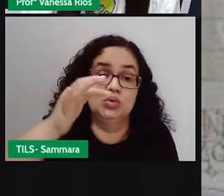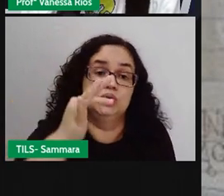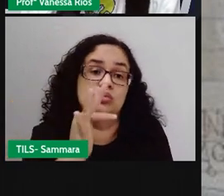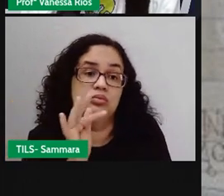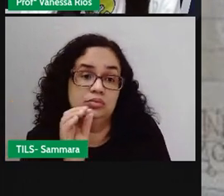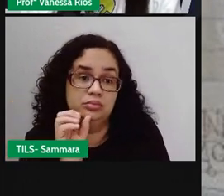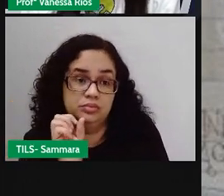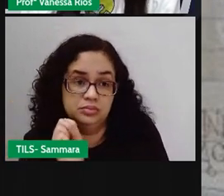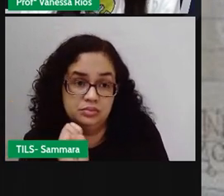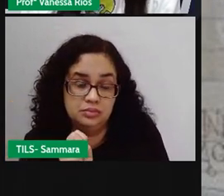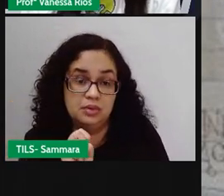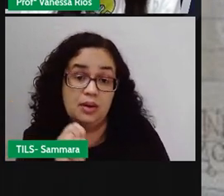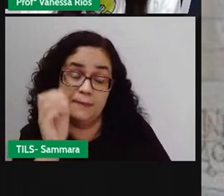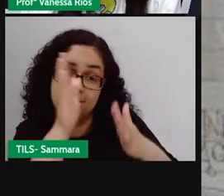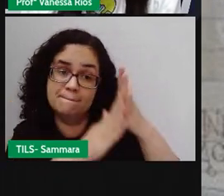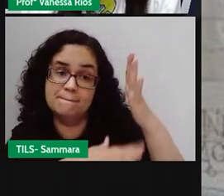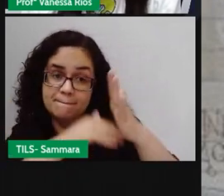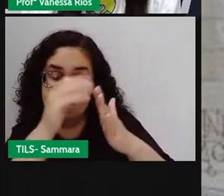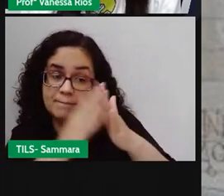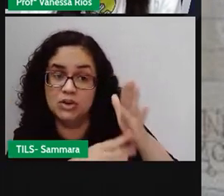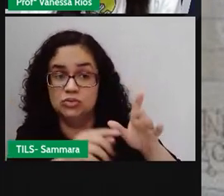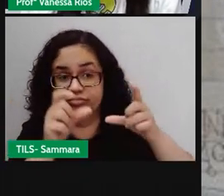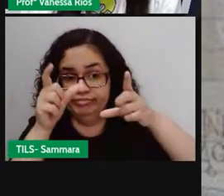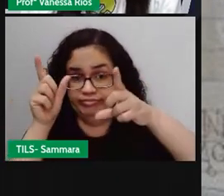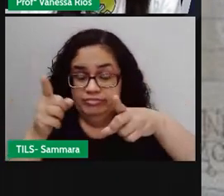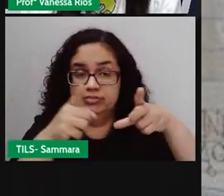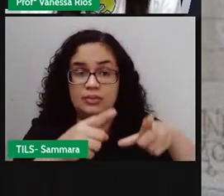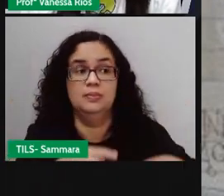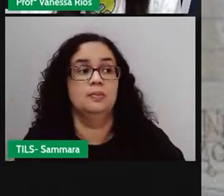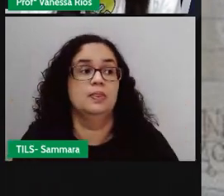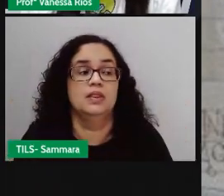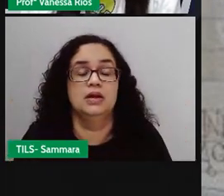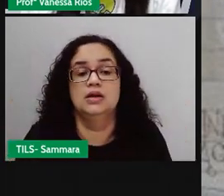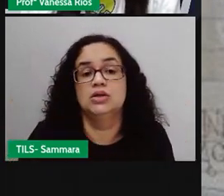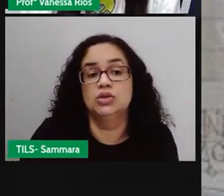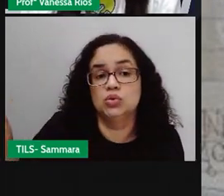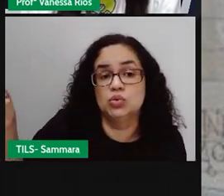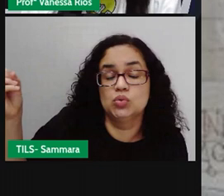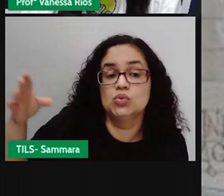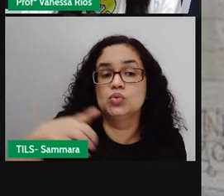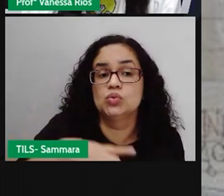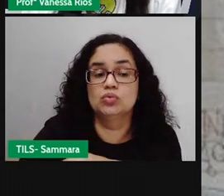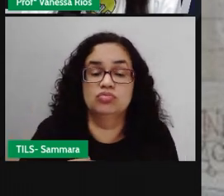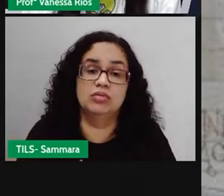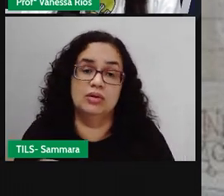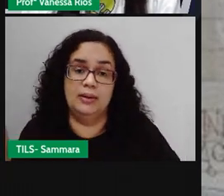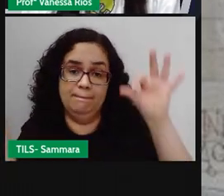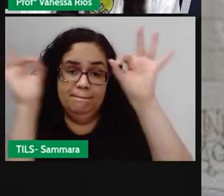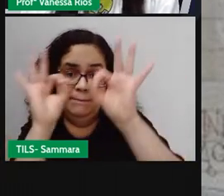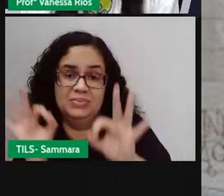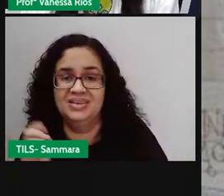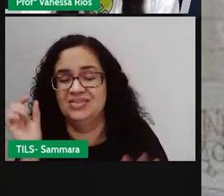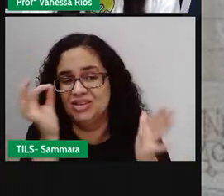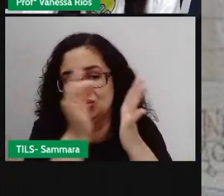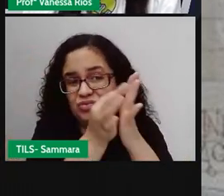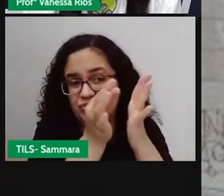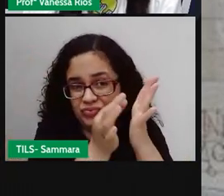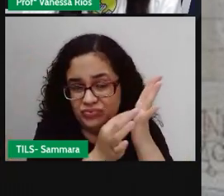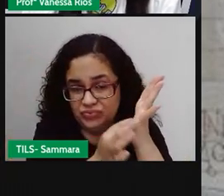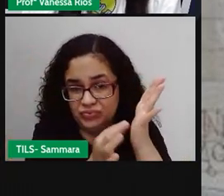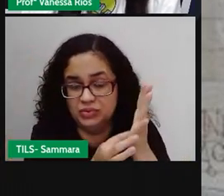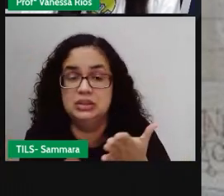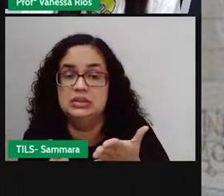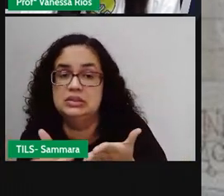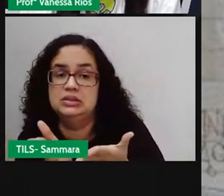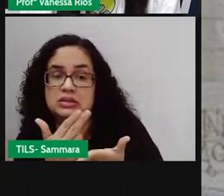Santana. Ele é pintado no azulejo, recentemente foi restaurado, né, estava cheio de buracos, algumas